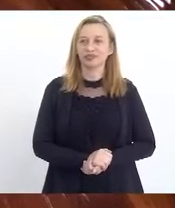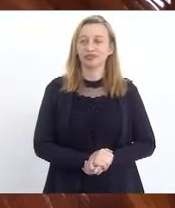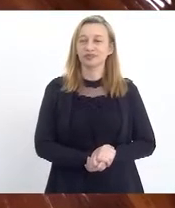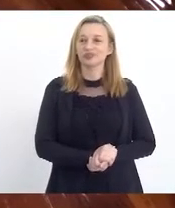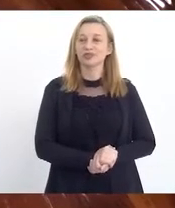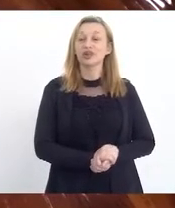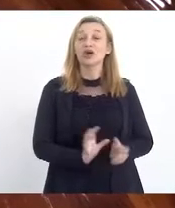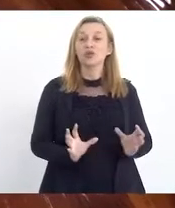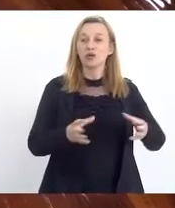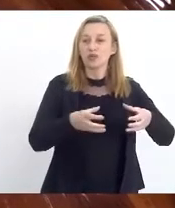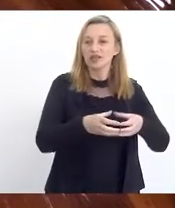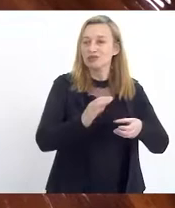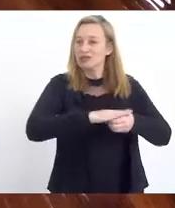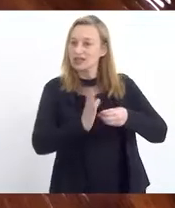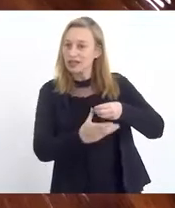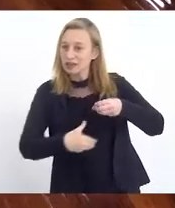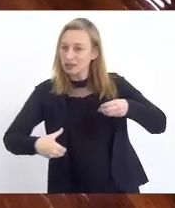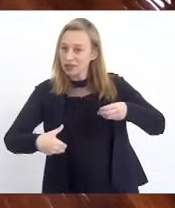Comissão de Saneamento Ambiental.